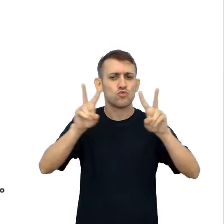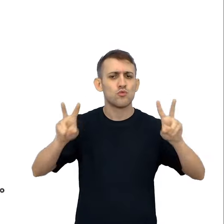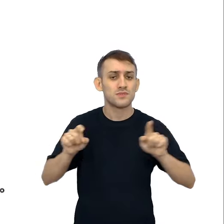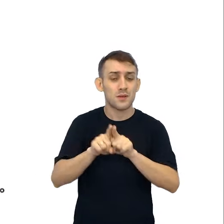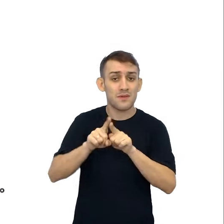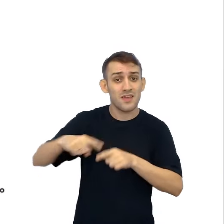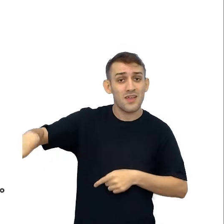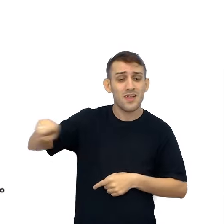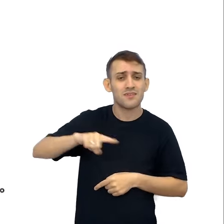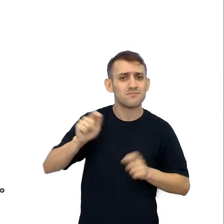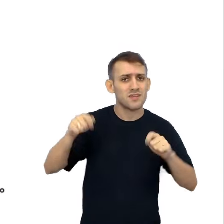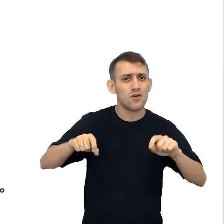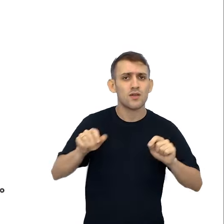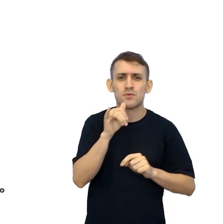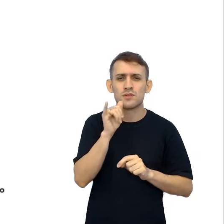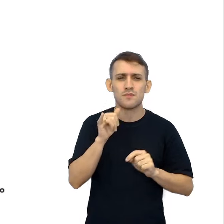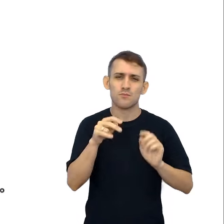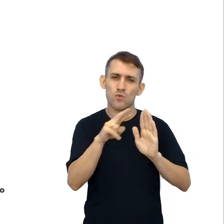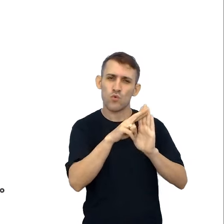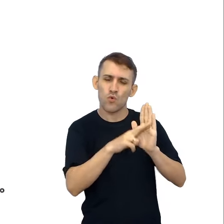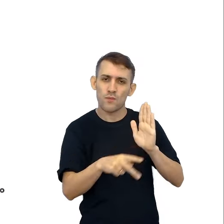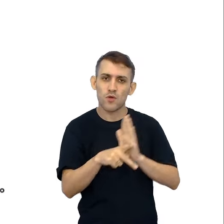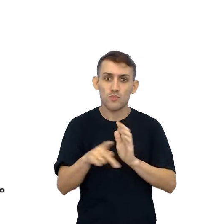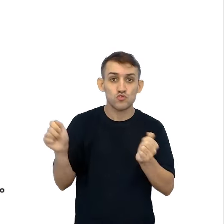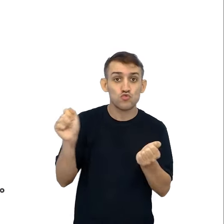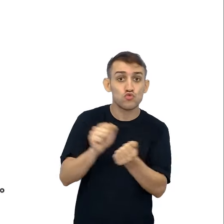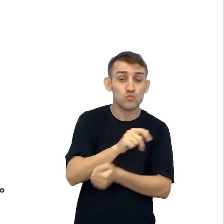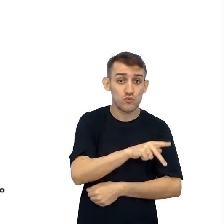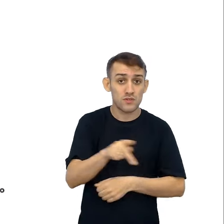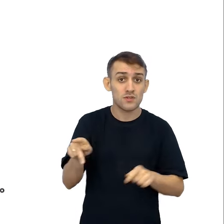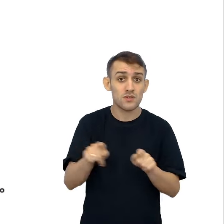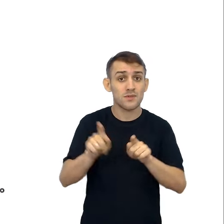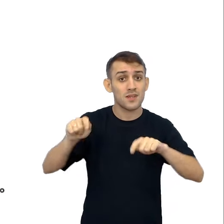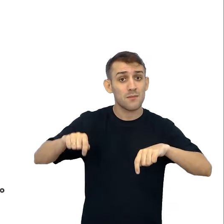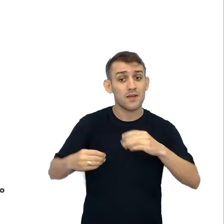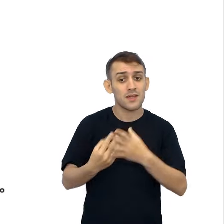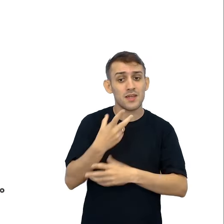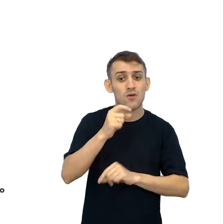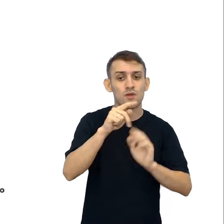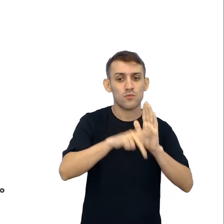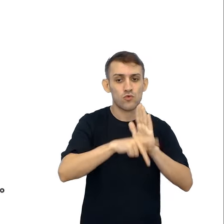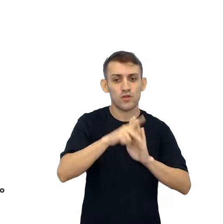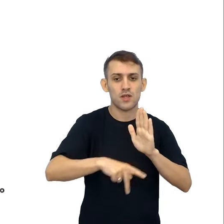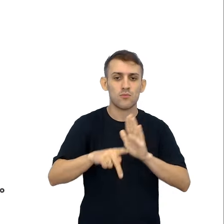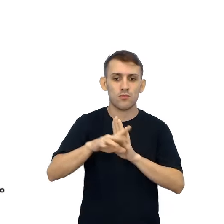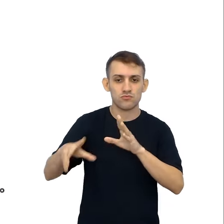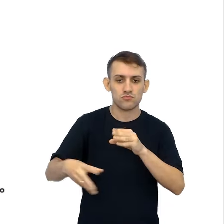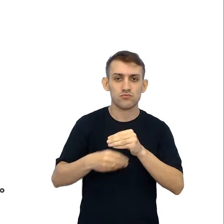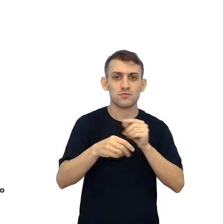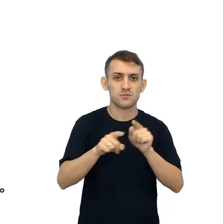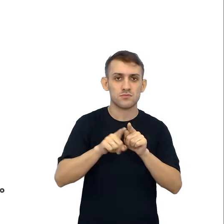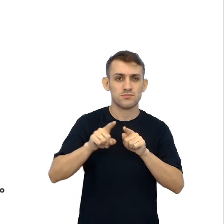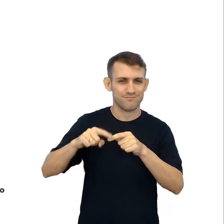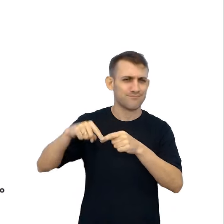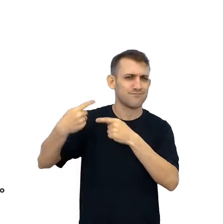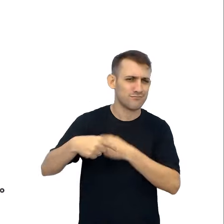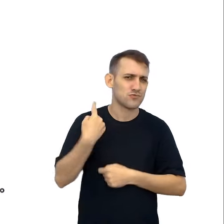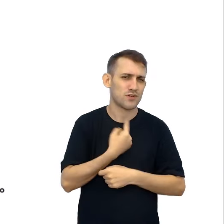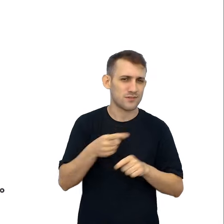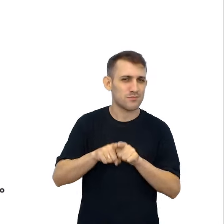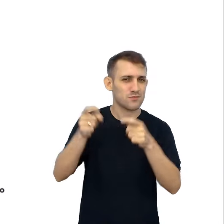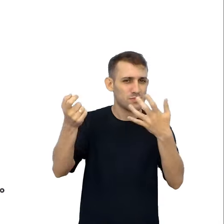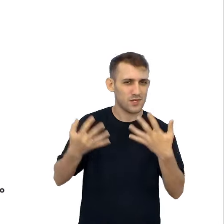eles também colocam ali um roteiro juntamente com o professor para a elaboração desse projeto integrador, que mais para frente iremos falar